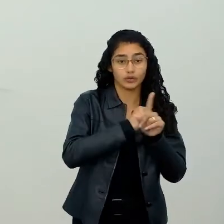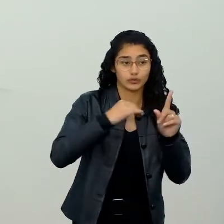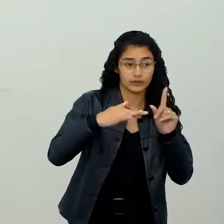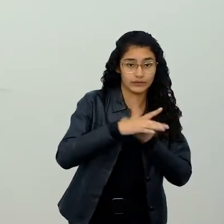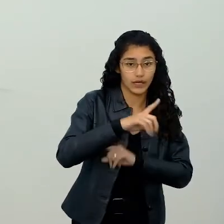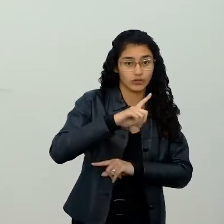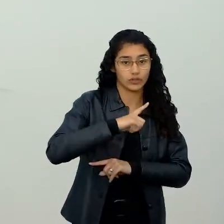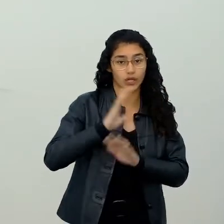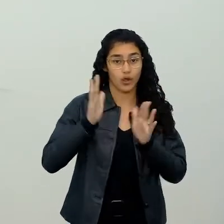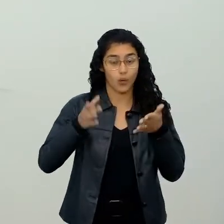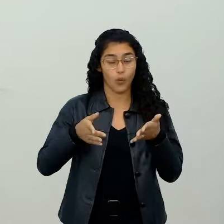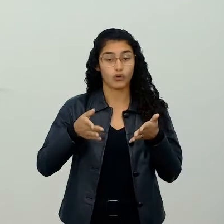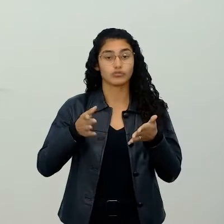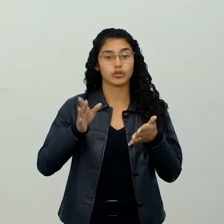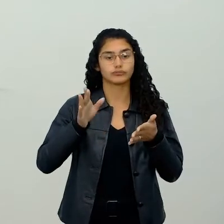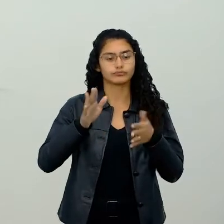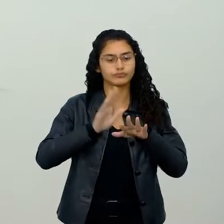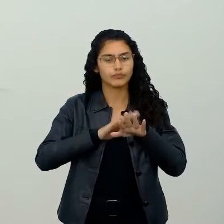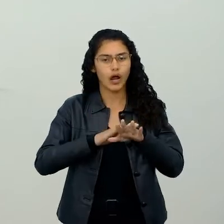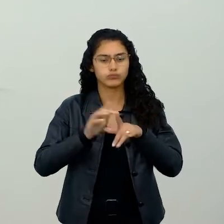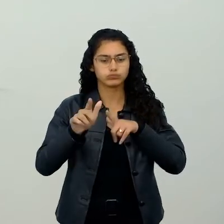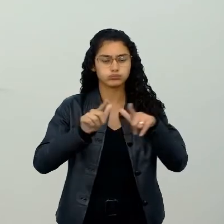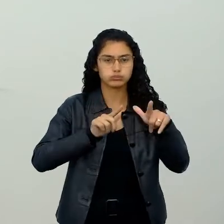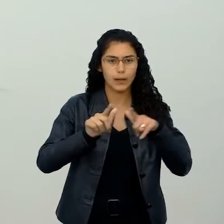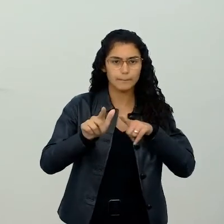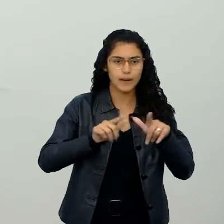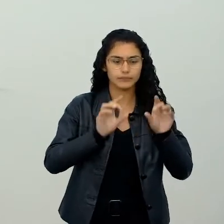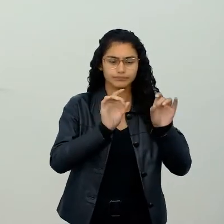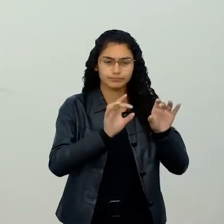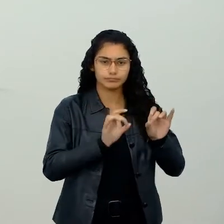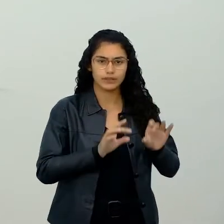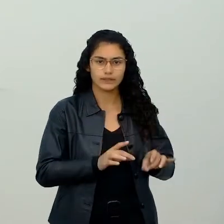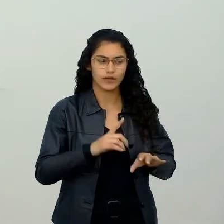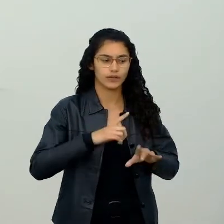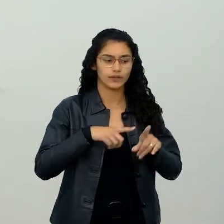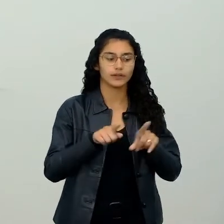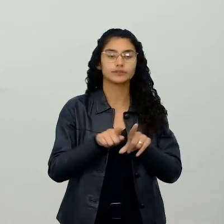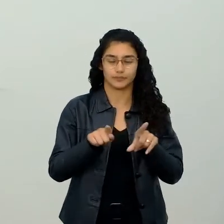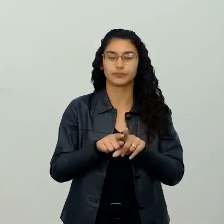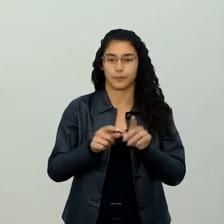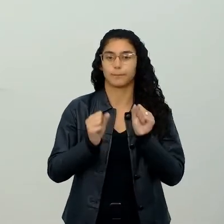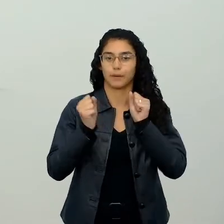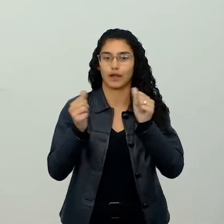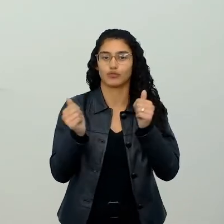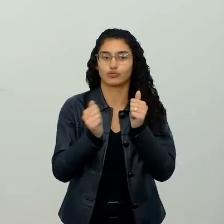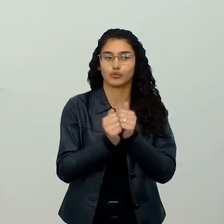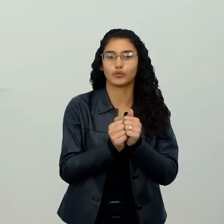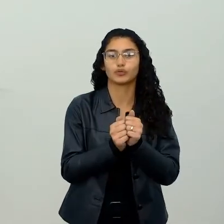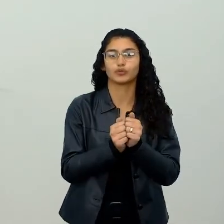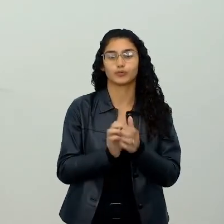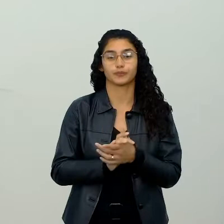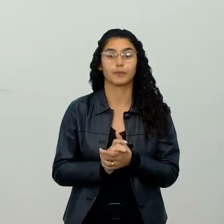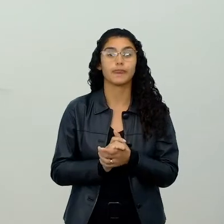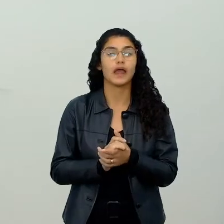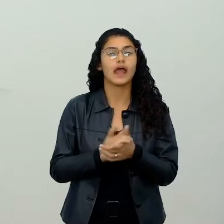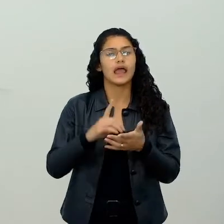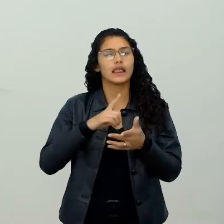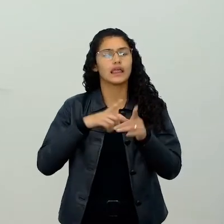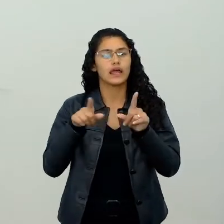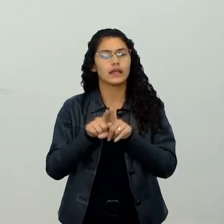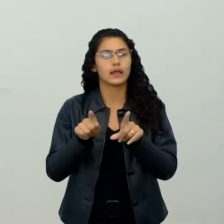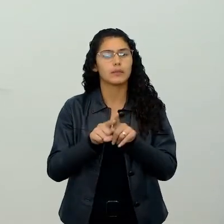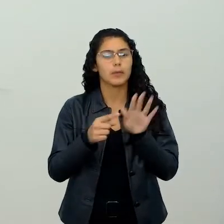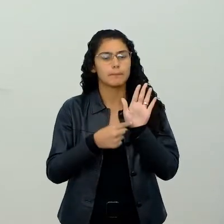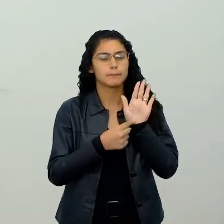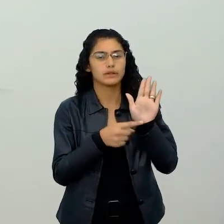sociedade atual, a raça ela cumpre uma função especial que nós podemos atestar como? Justamente através da